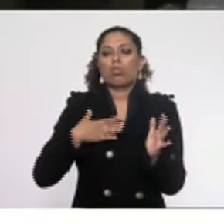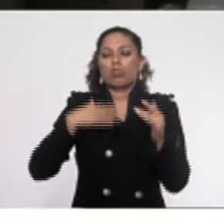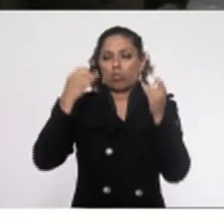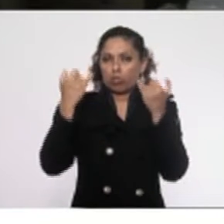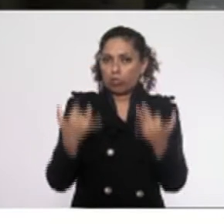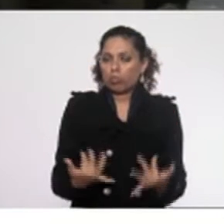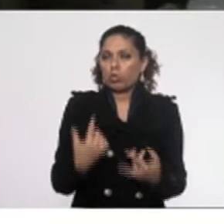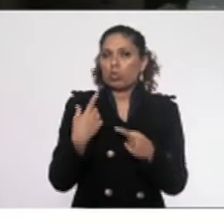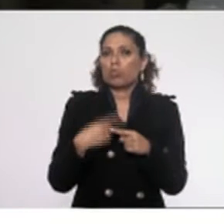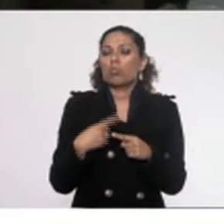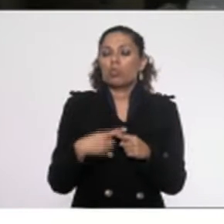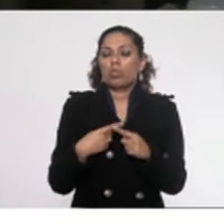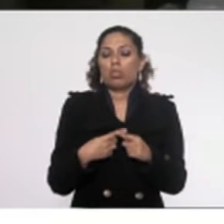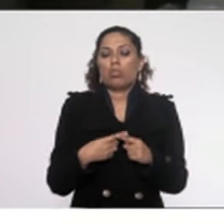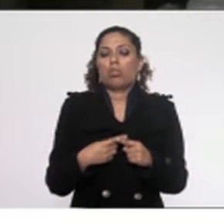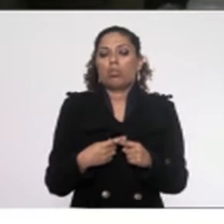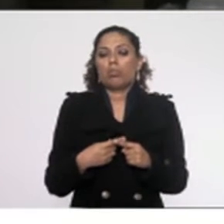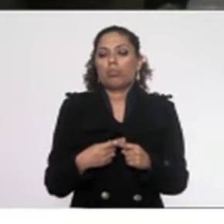senhor.